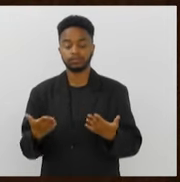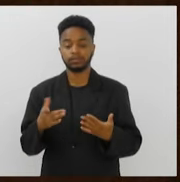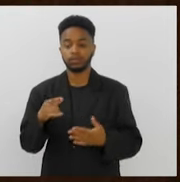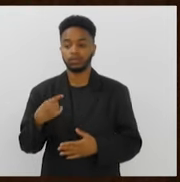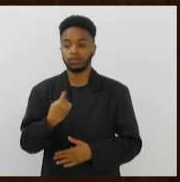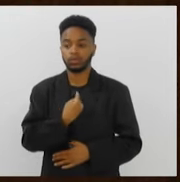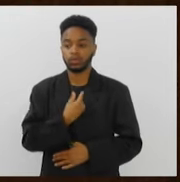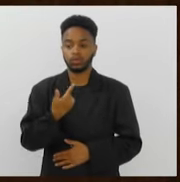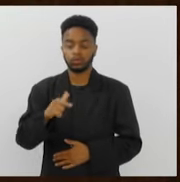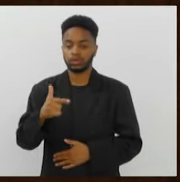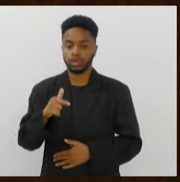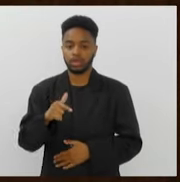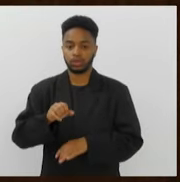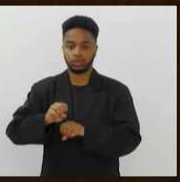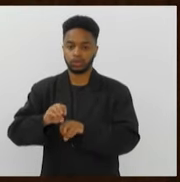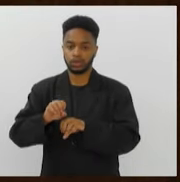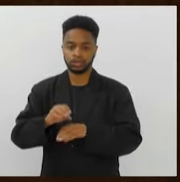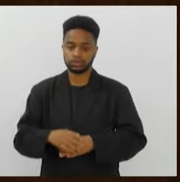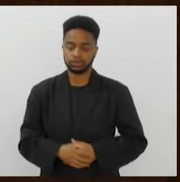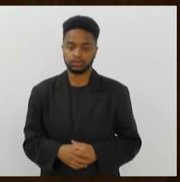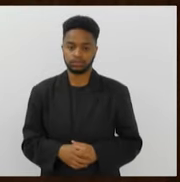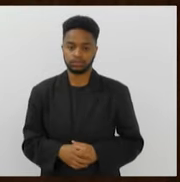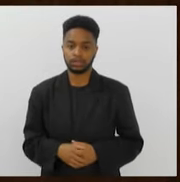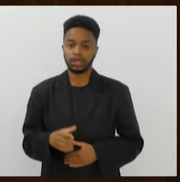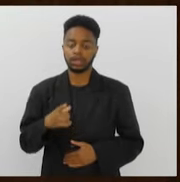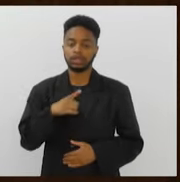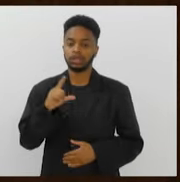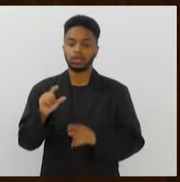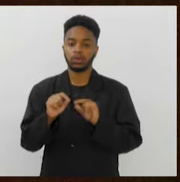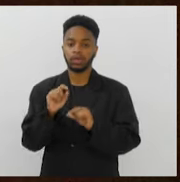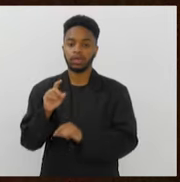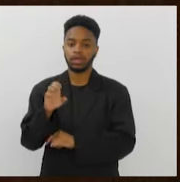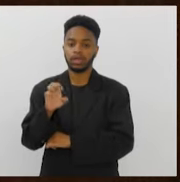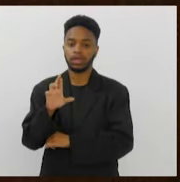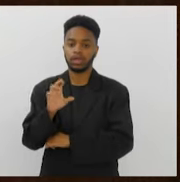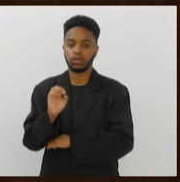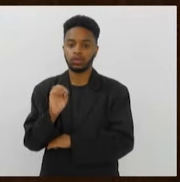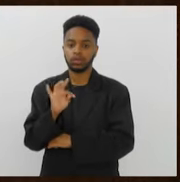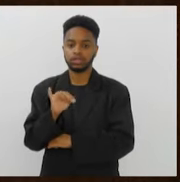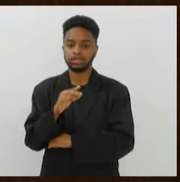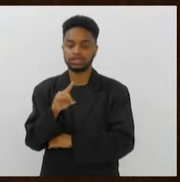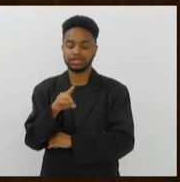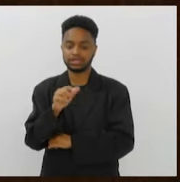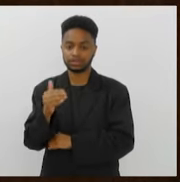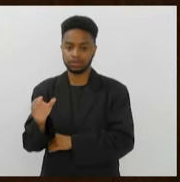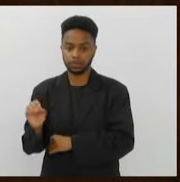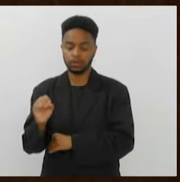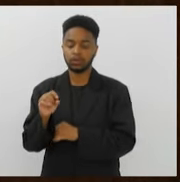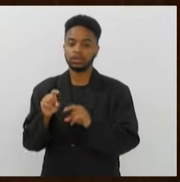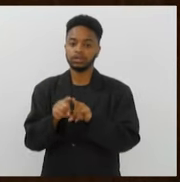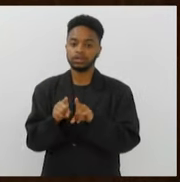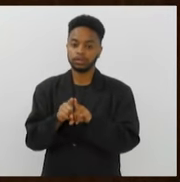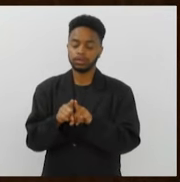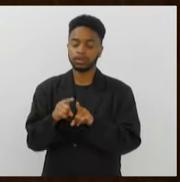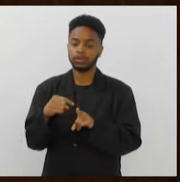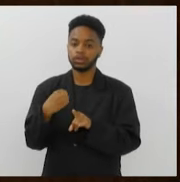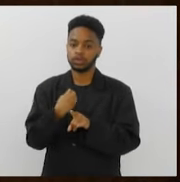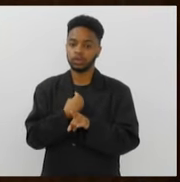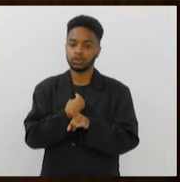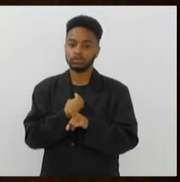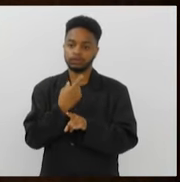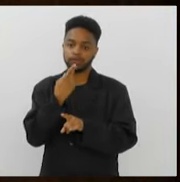a gente não tem educação. A gente tem erotização, a gente tem sexualização, e aí sim a gente entra no